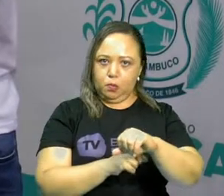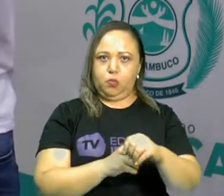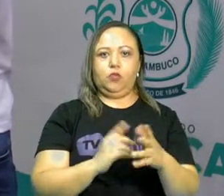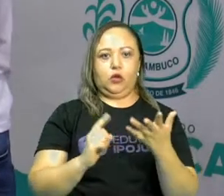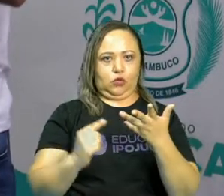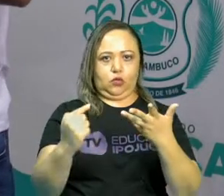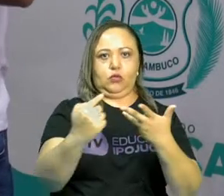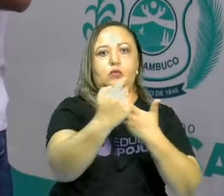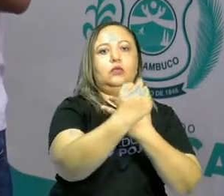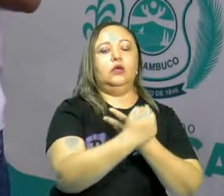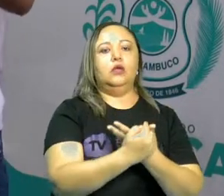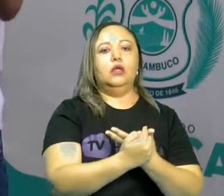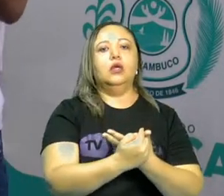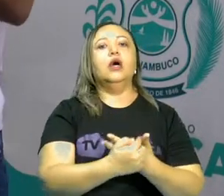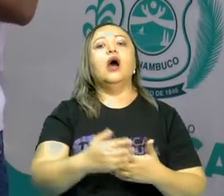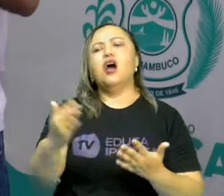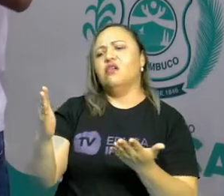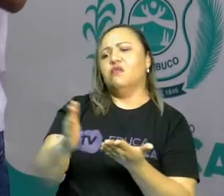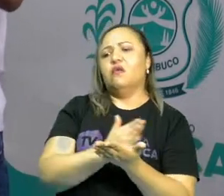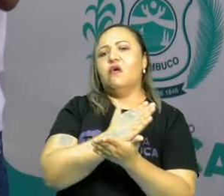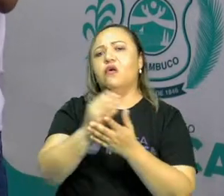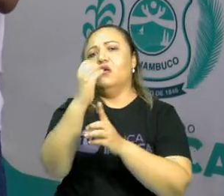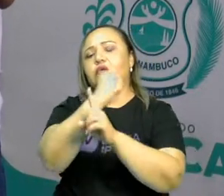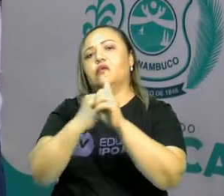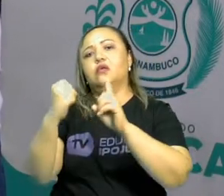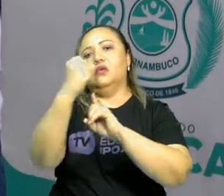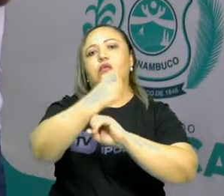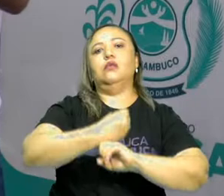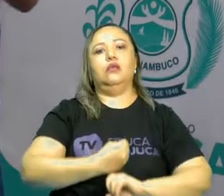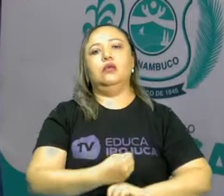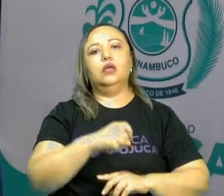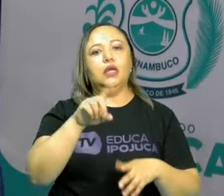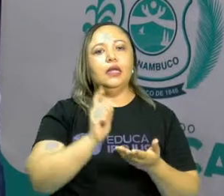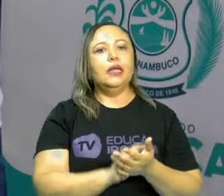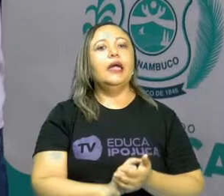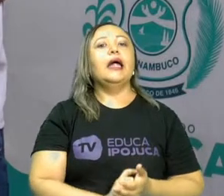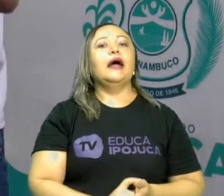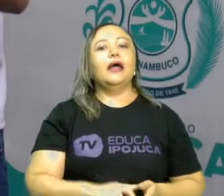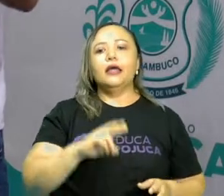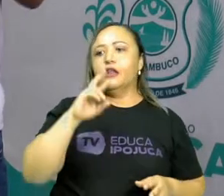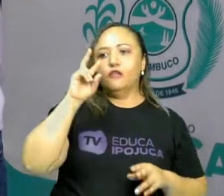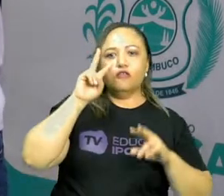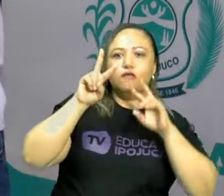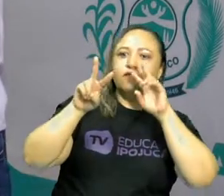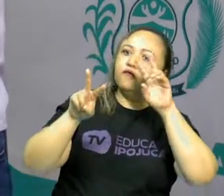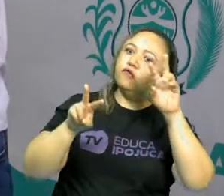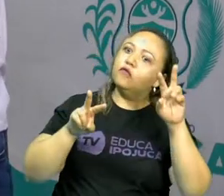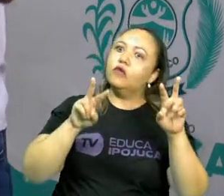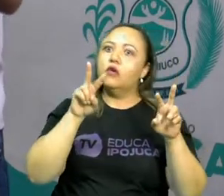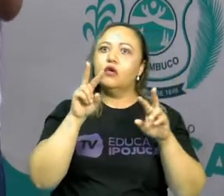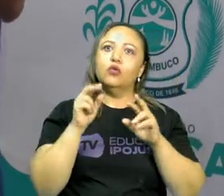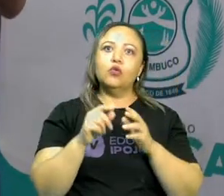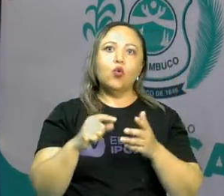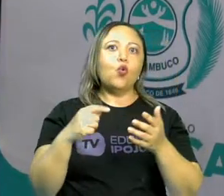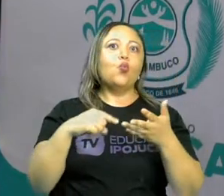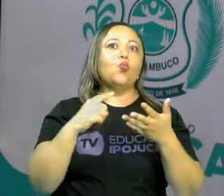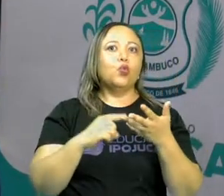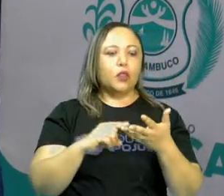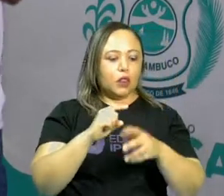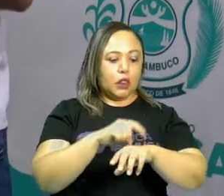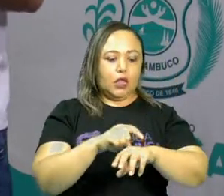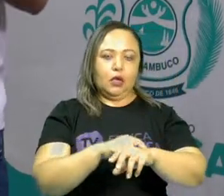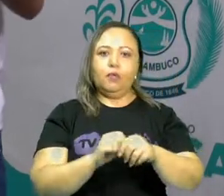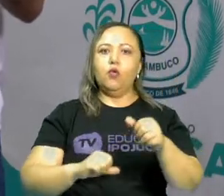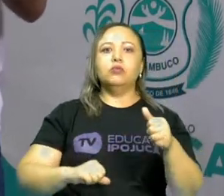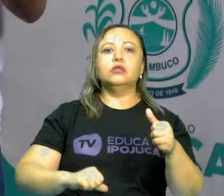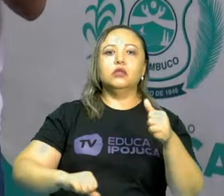também existem sociedades que têm uma visão do tempo como se fosse circular, né? O tempo estivesse sempre se repetindo, ok?